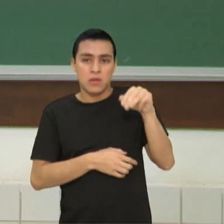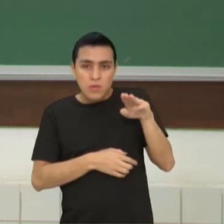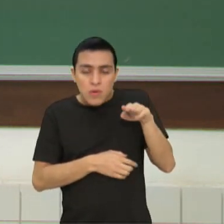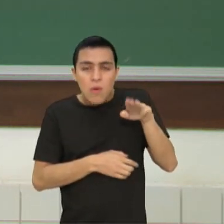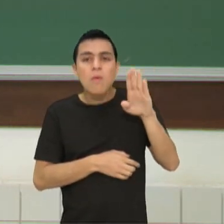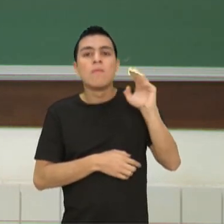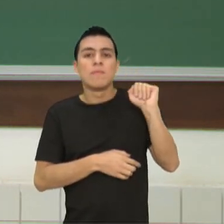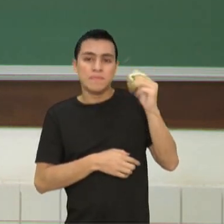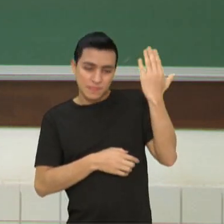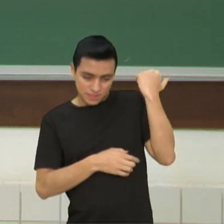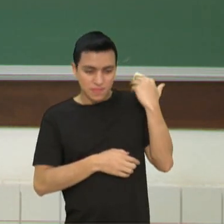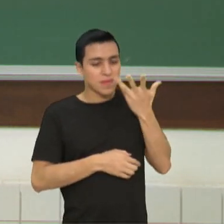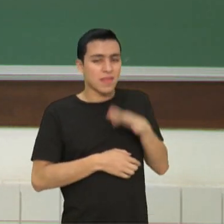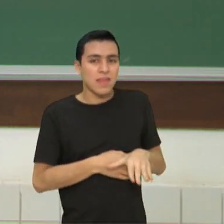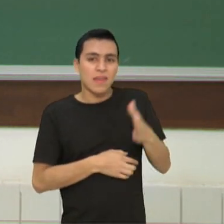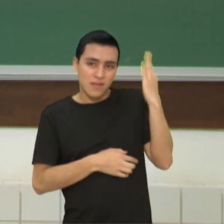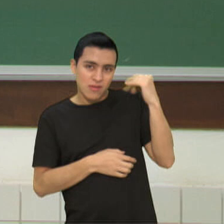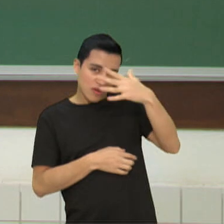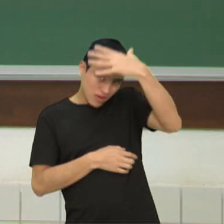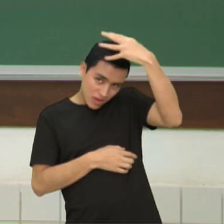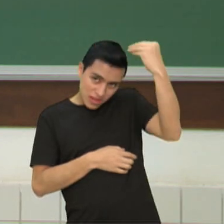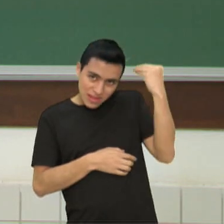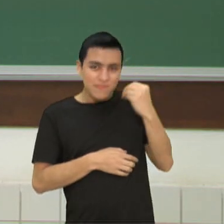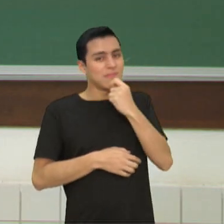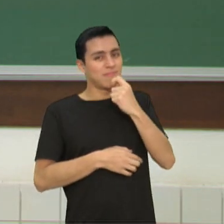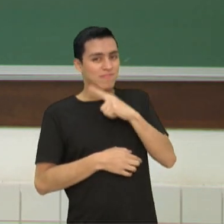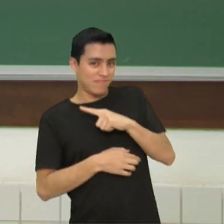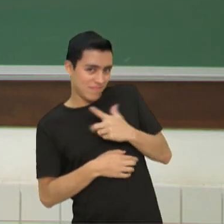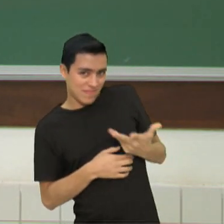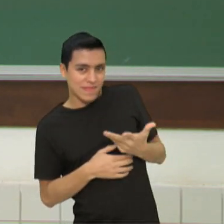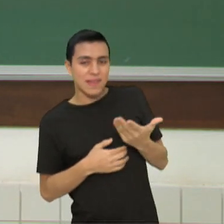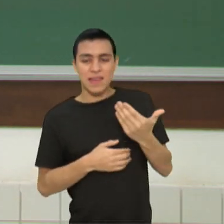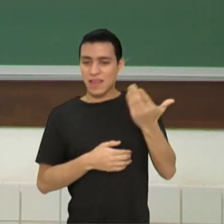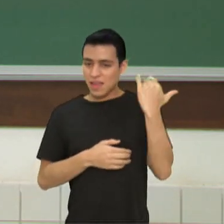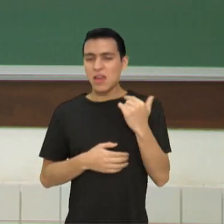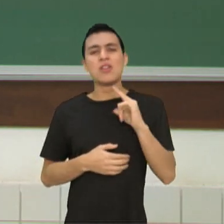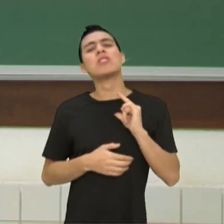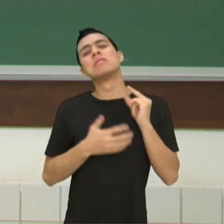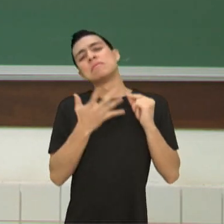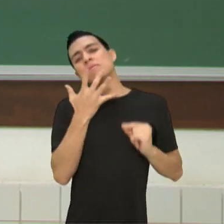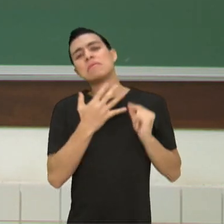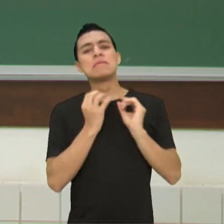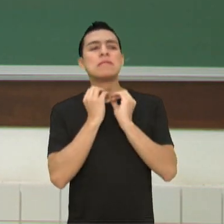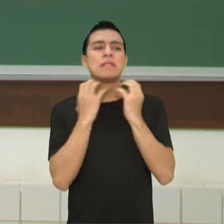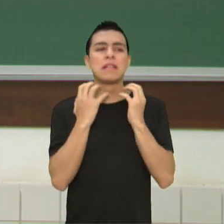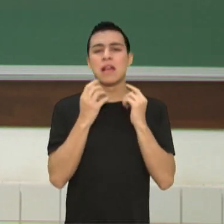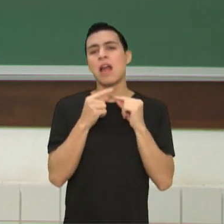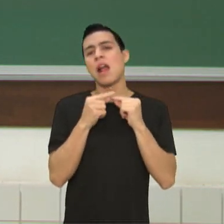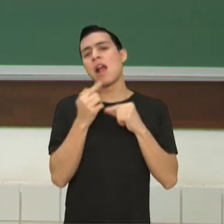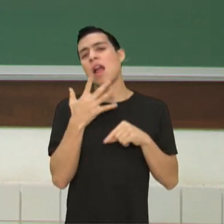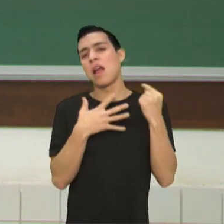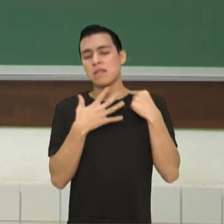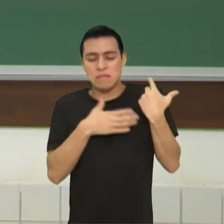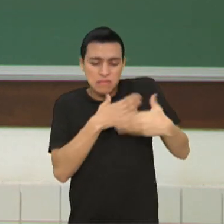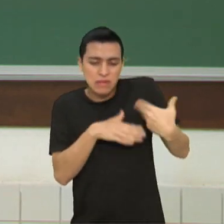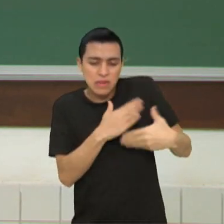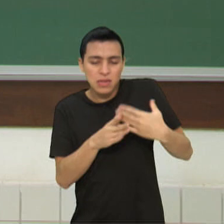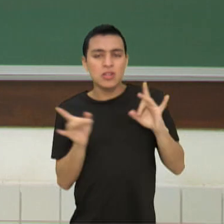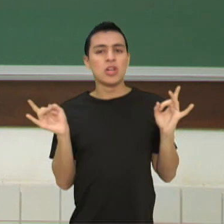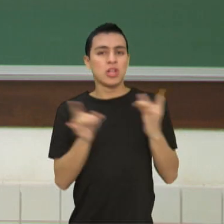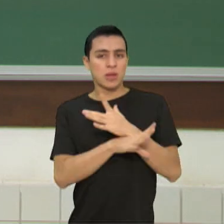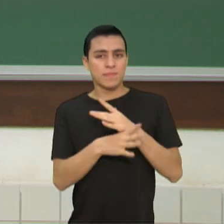E quando eu tinha cabelo, inclusive. E daí, gente, eu tive todos os sintomas, inchaço das amígdalas, tal, passei todo o